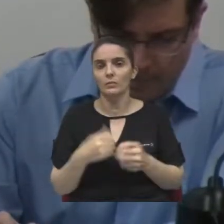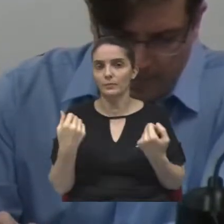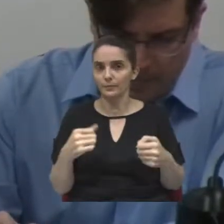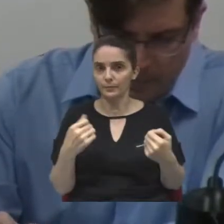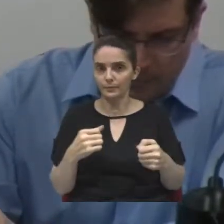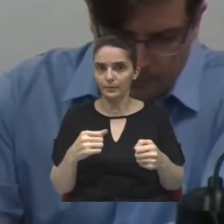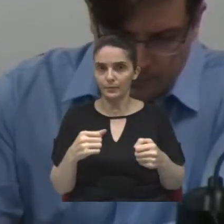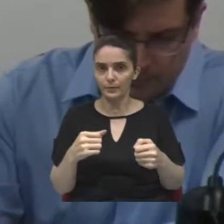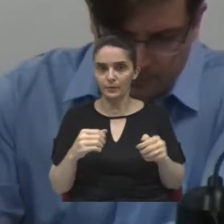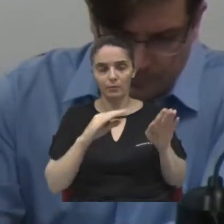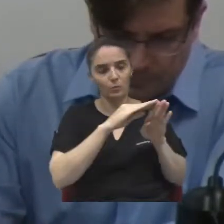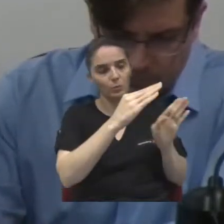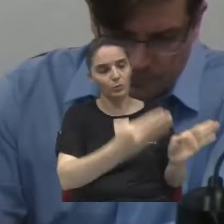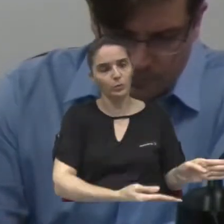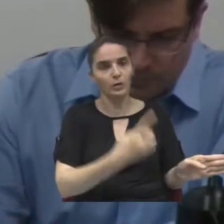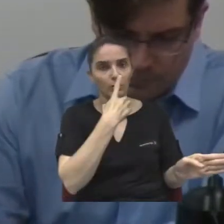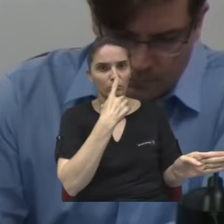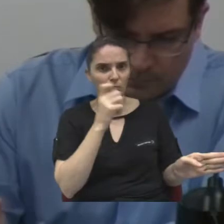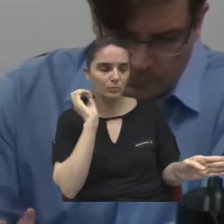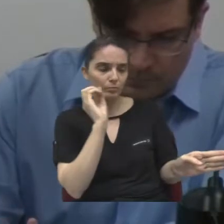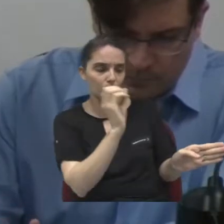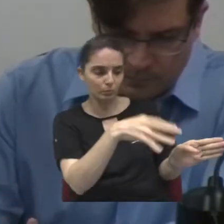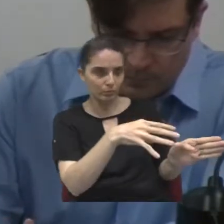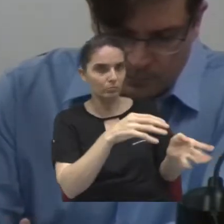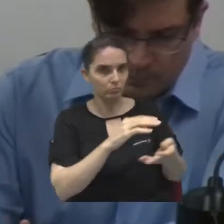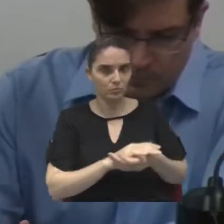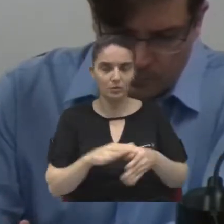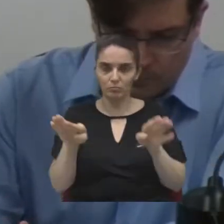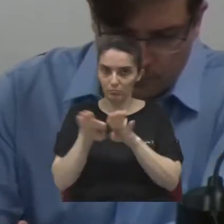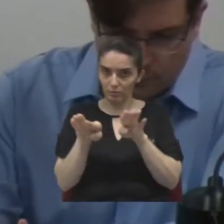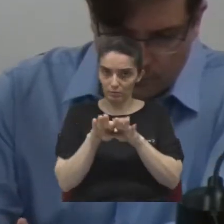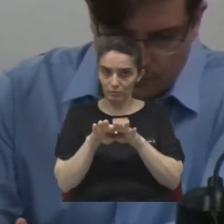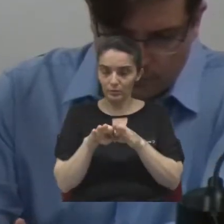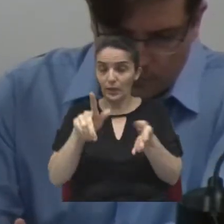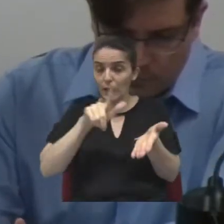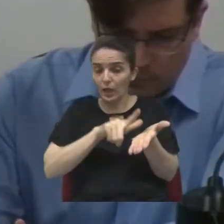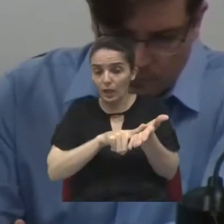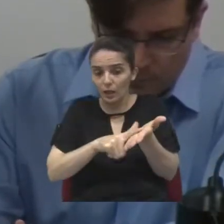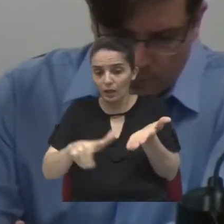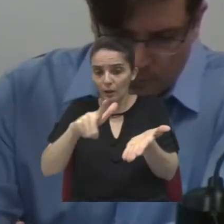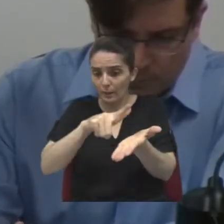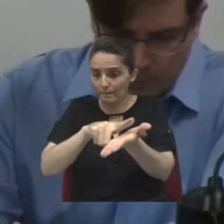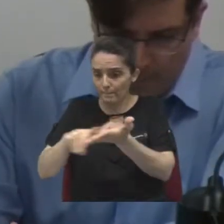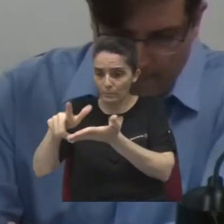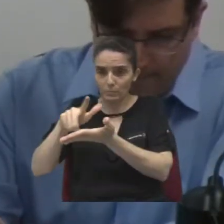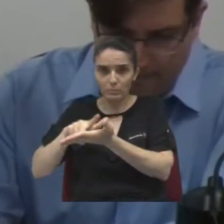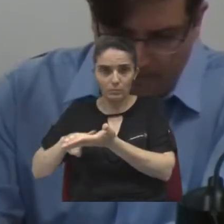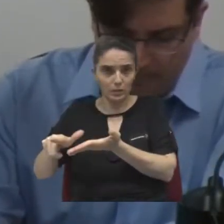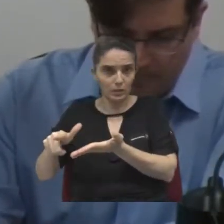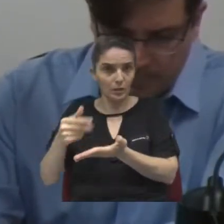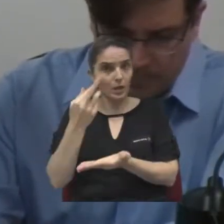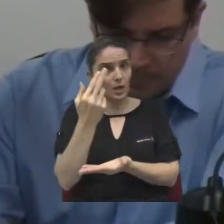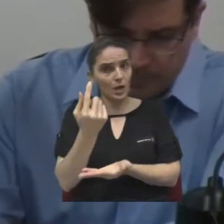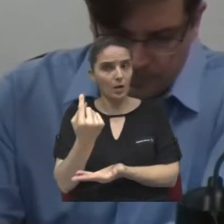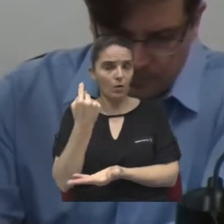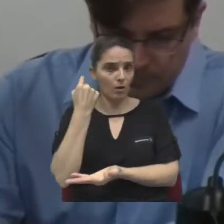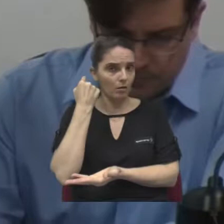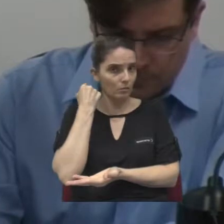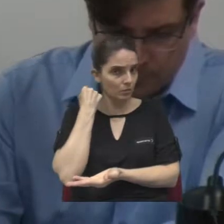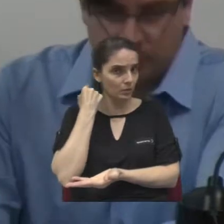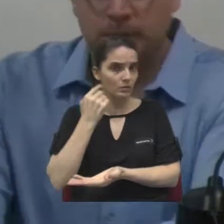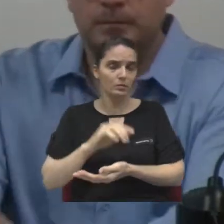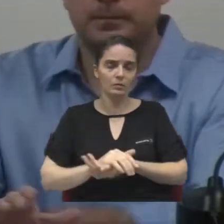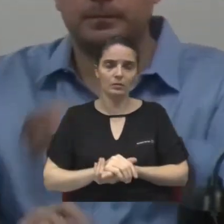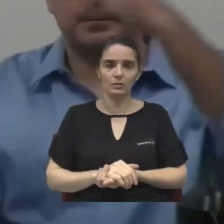mais lixeira e também ser feito limpeza como era algum tempo atrás.